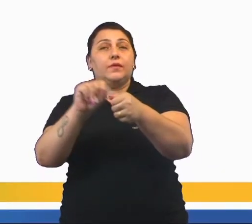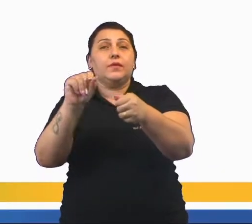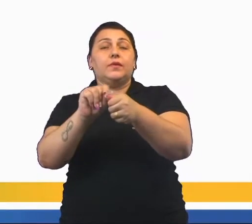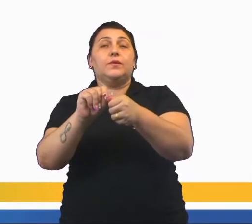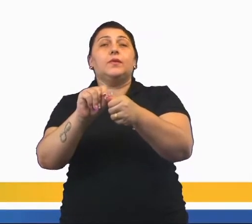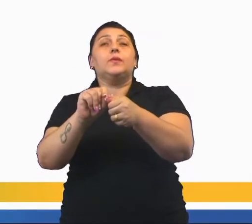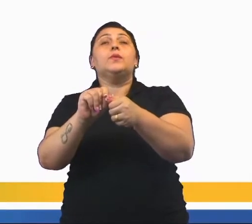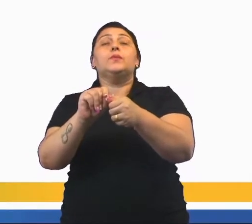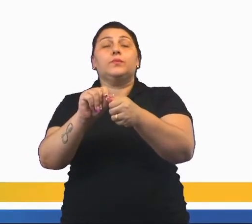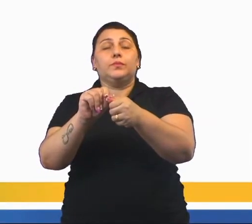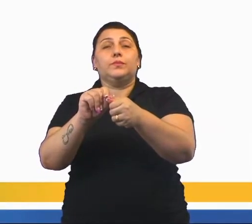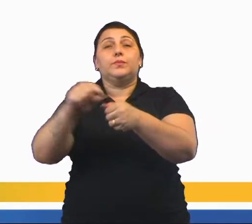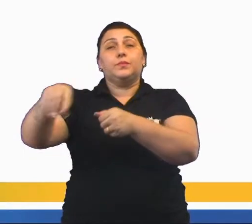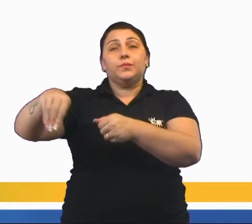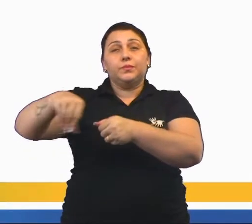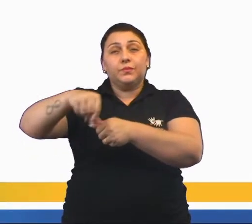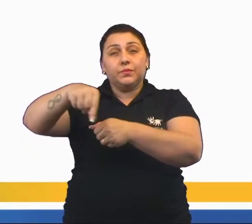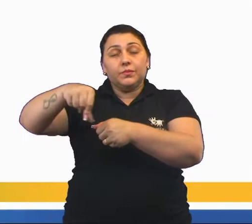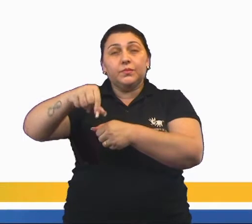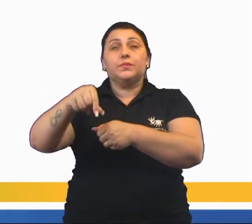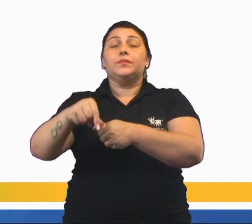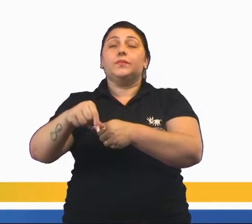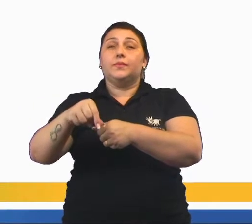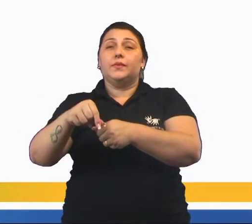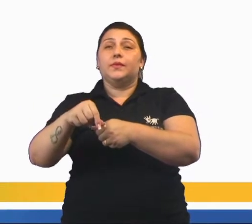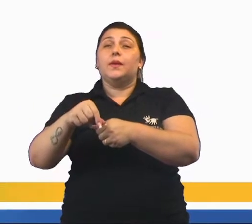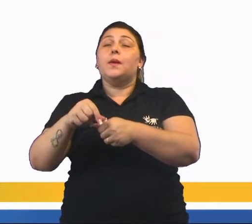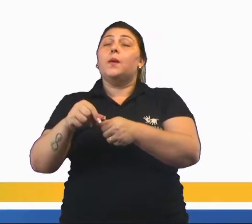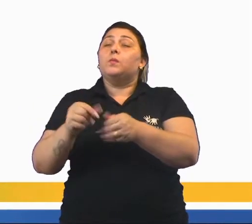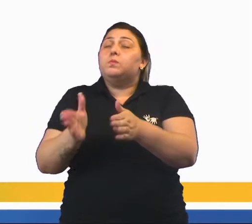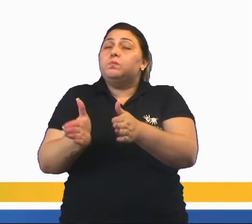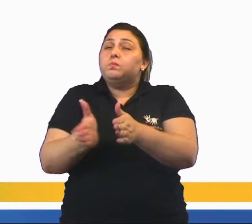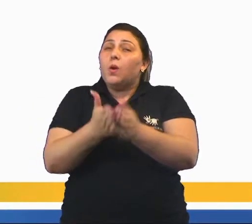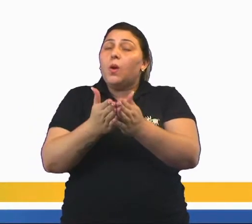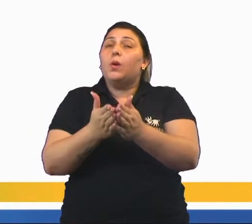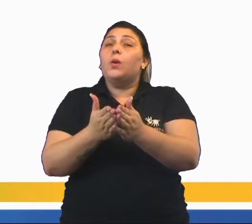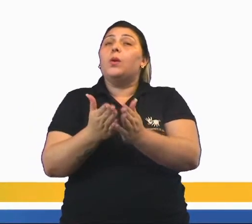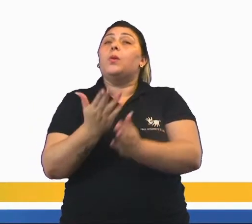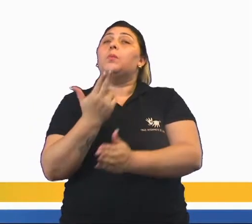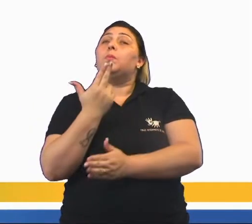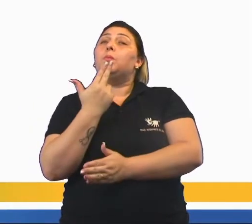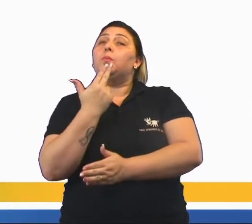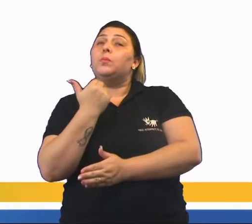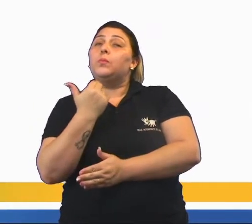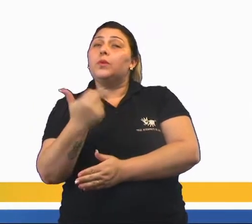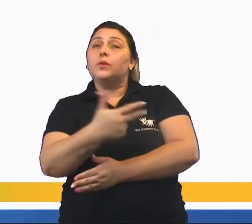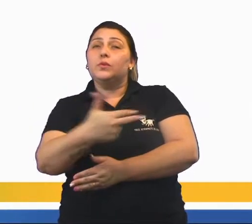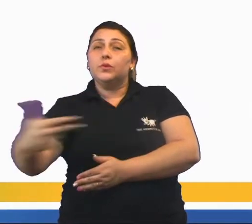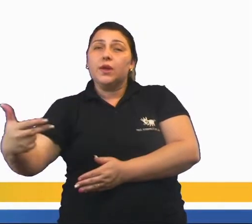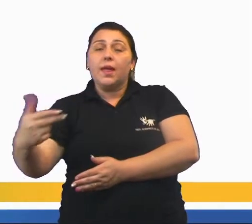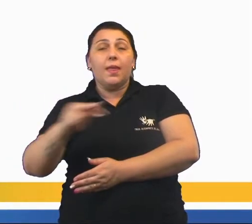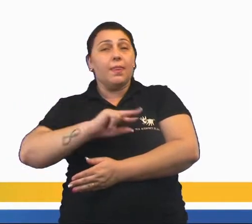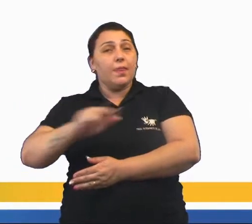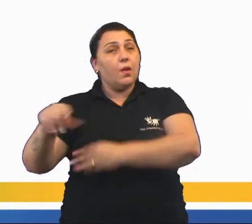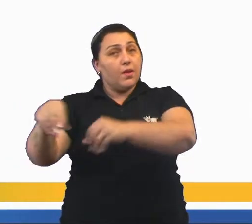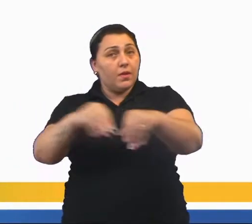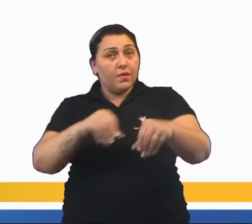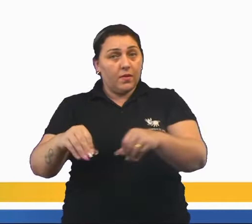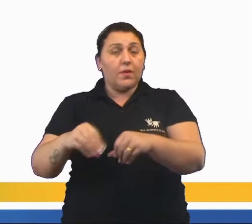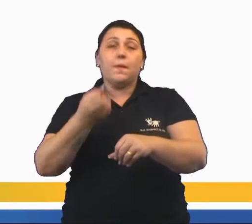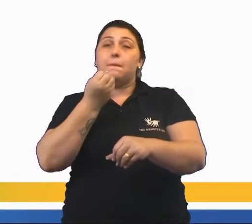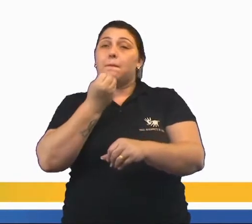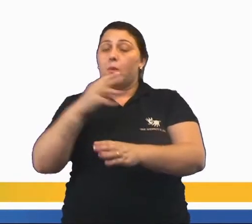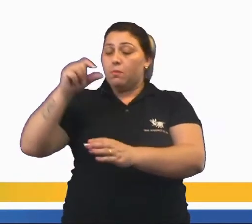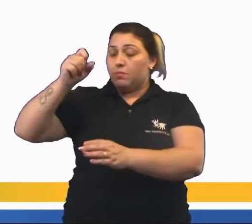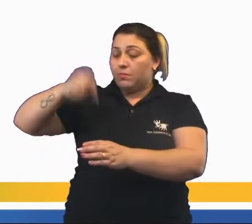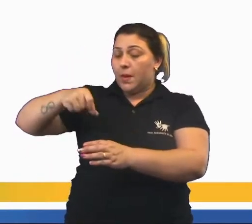entre os grãos de areia. Normalmente, ele é pobre em nutrientes. Não é um solo muito ideal para